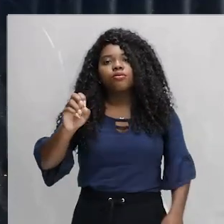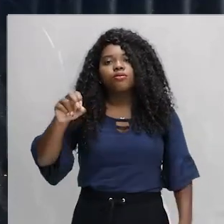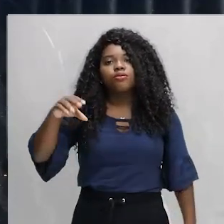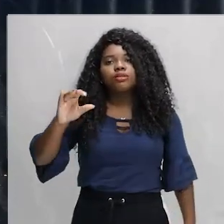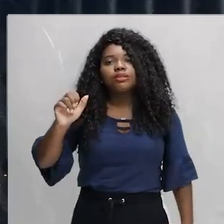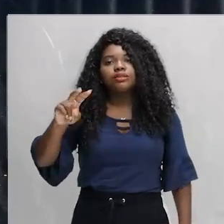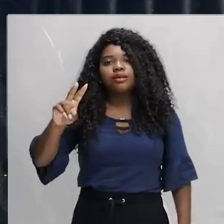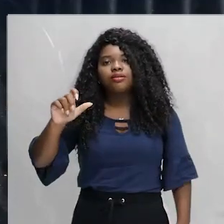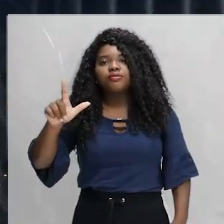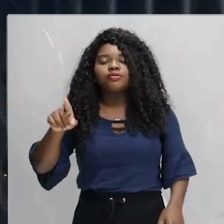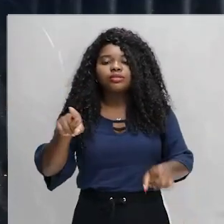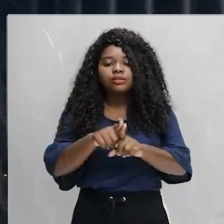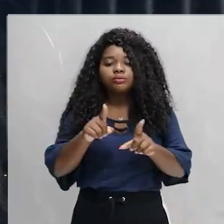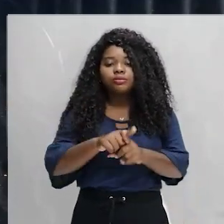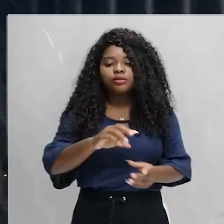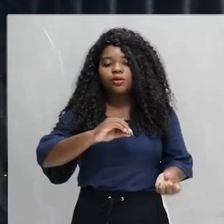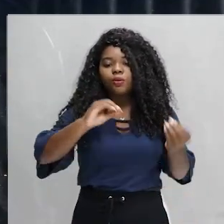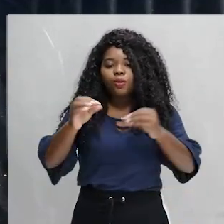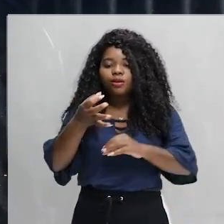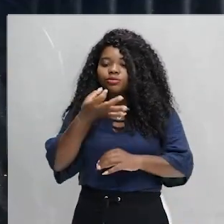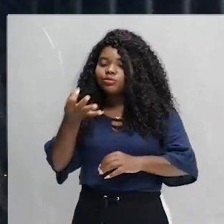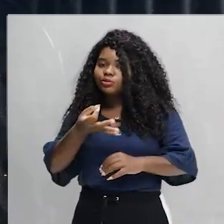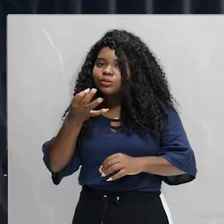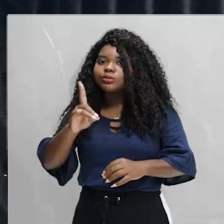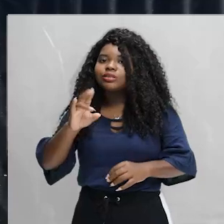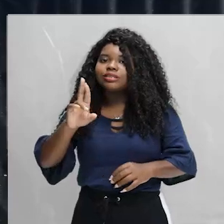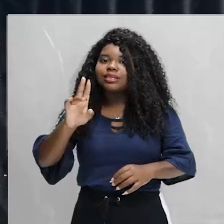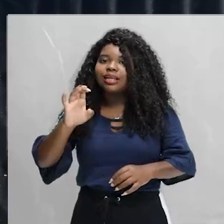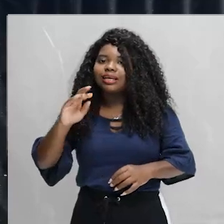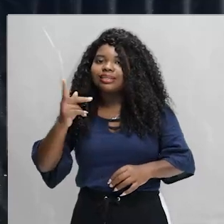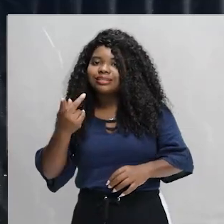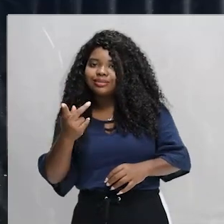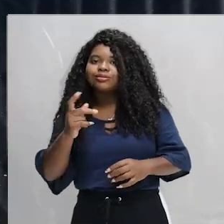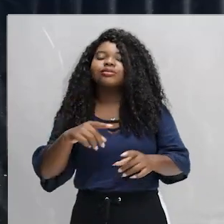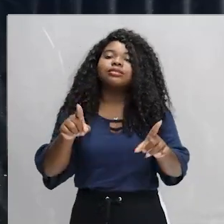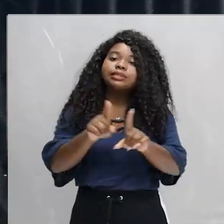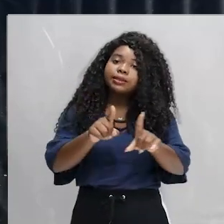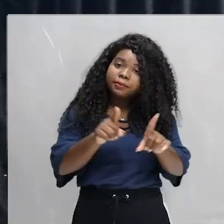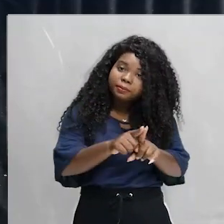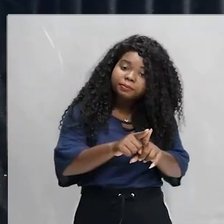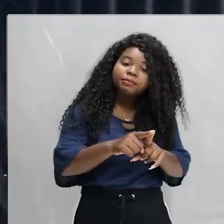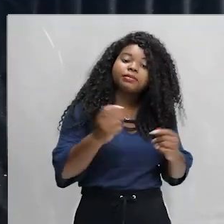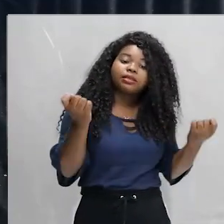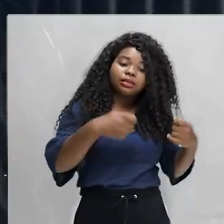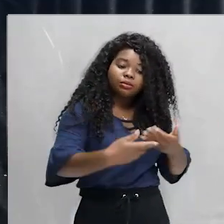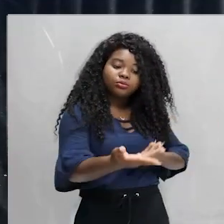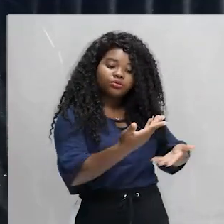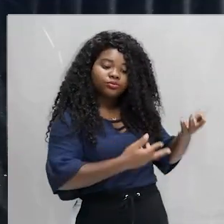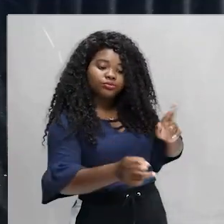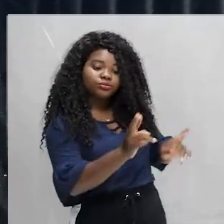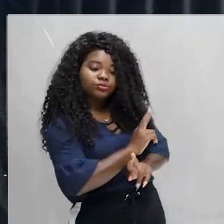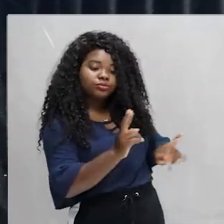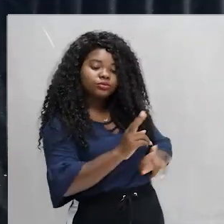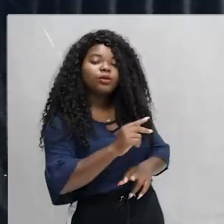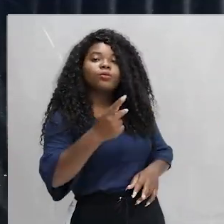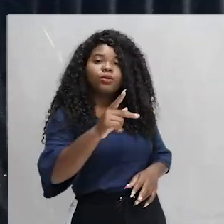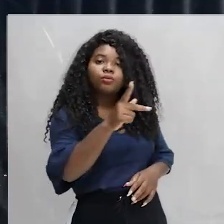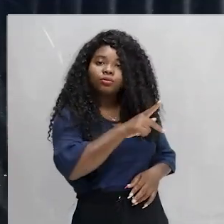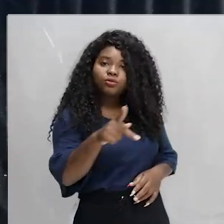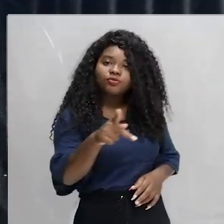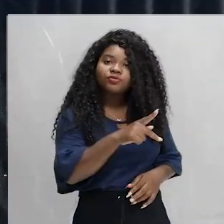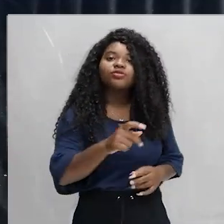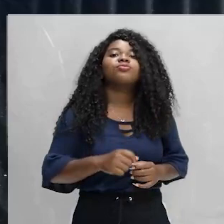seu recado no direct, nós teremos o maior prazer em responder. Também você pode interagir com o seu professor, você que está em